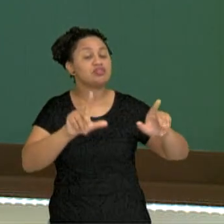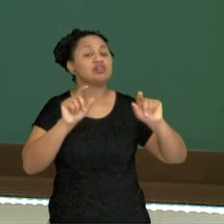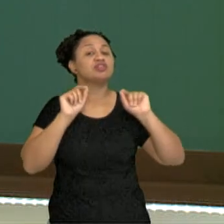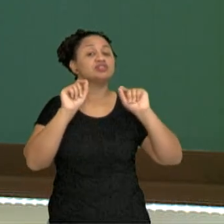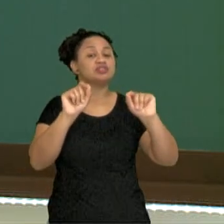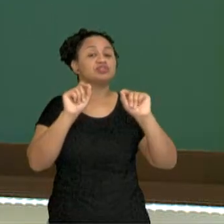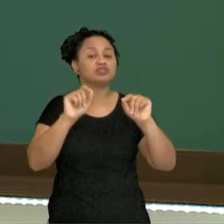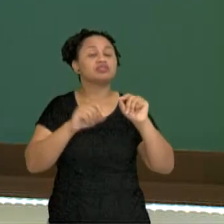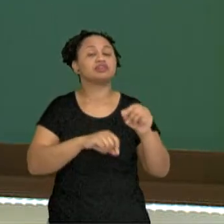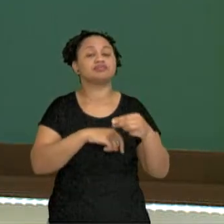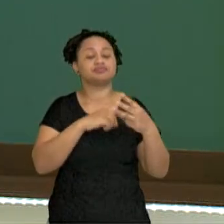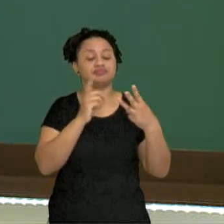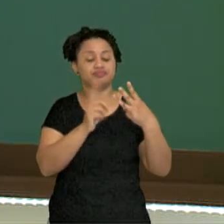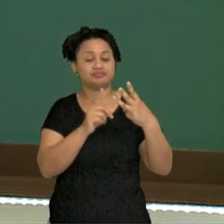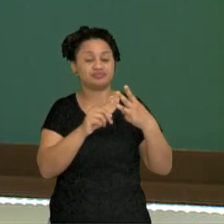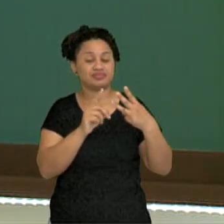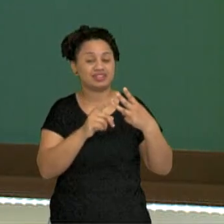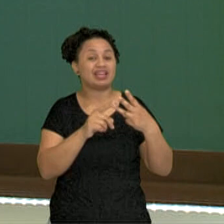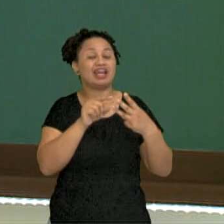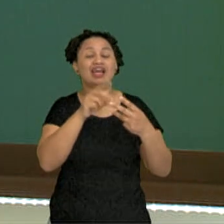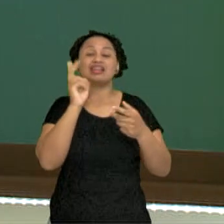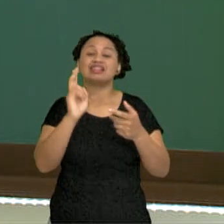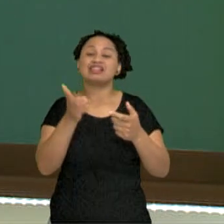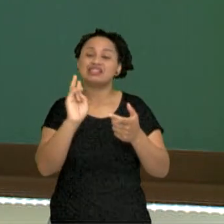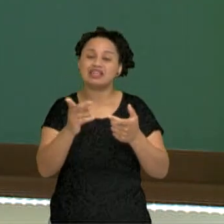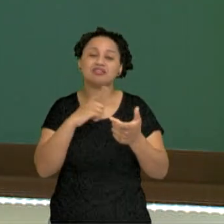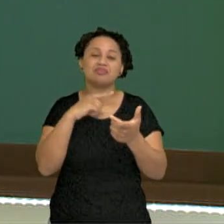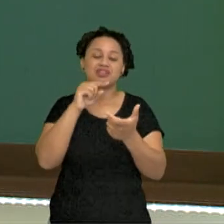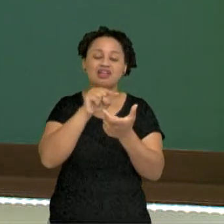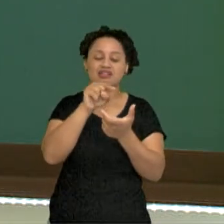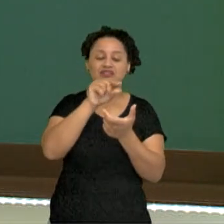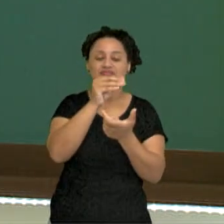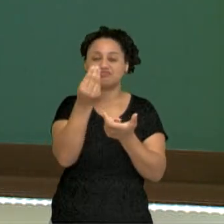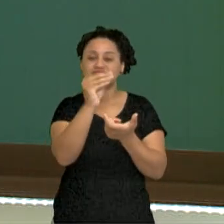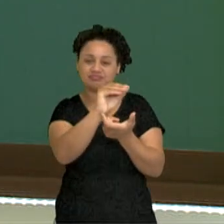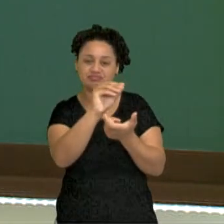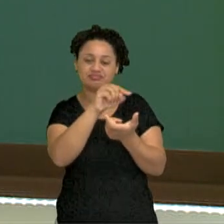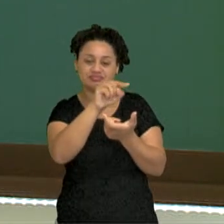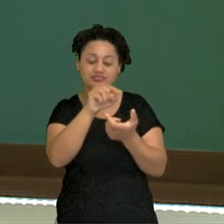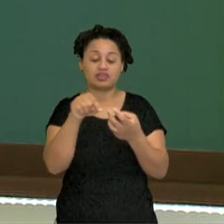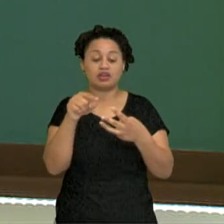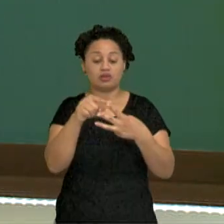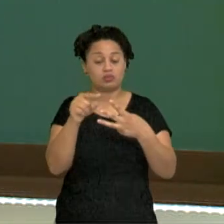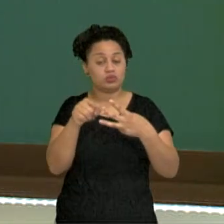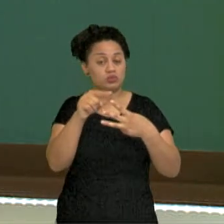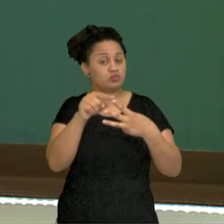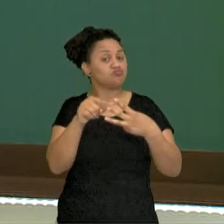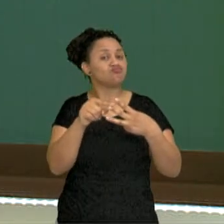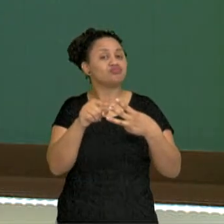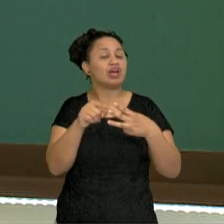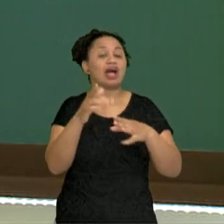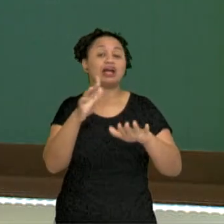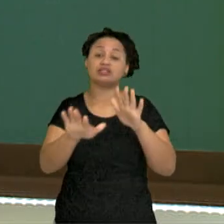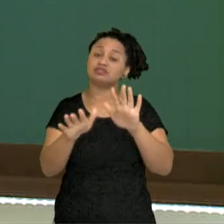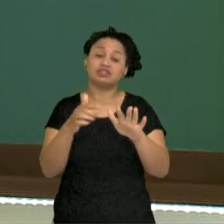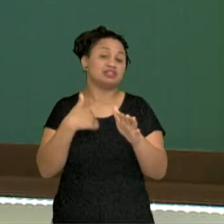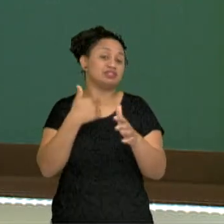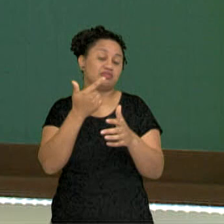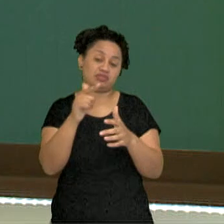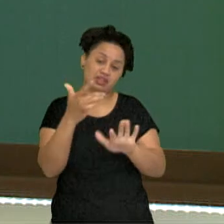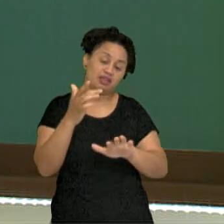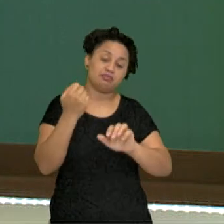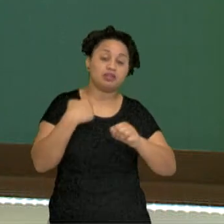as proparoxítonas são sempre acentuadas, já as oxítonas e paroxítonas nós